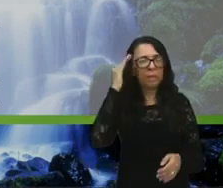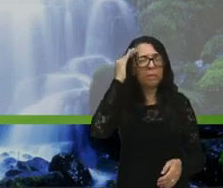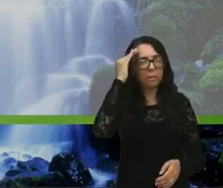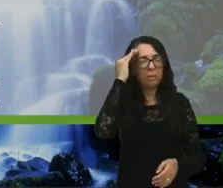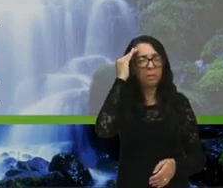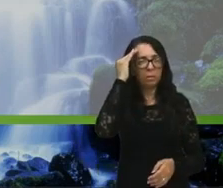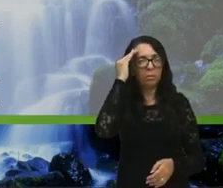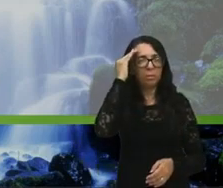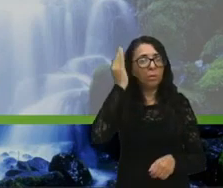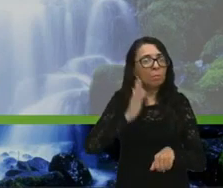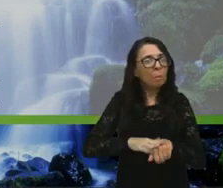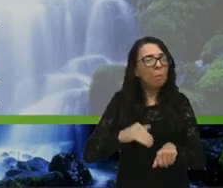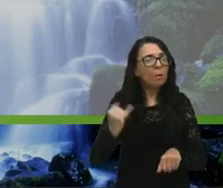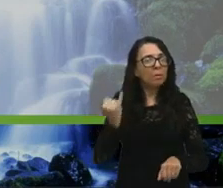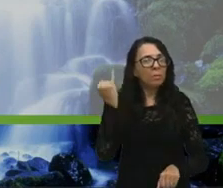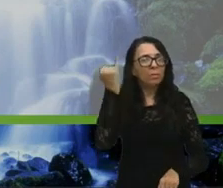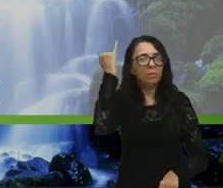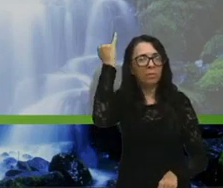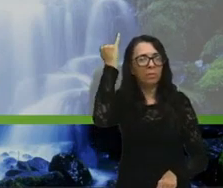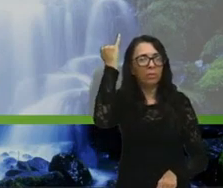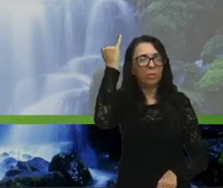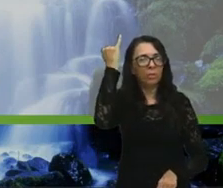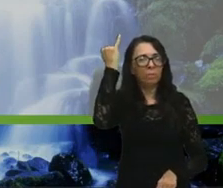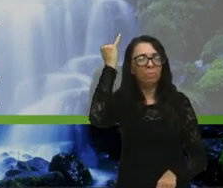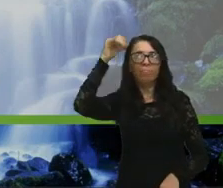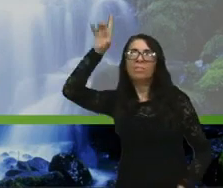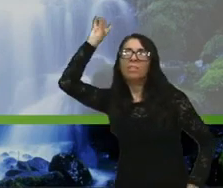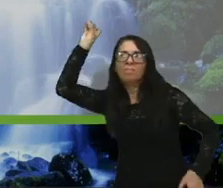brinca. Com Deus